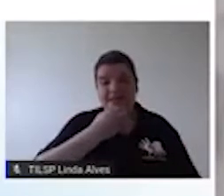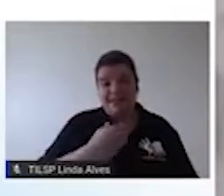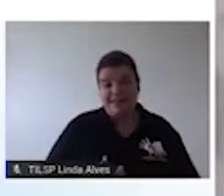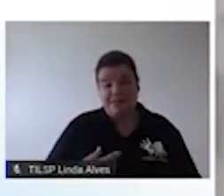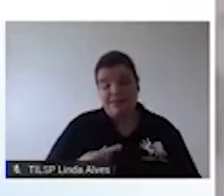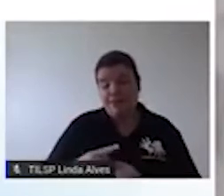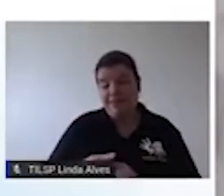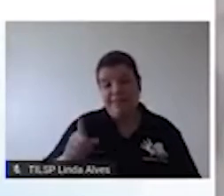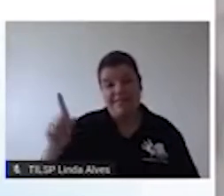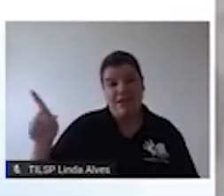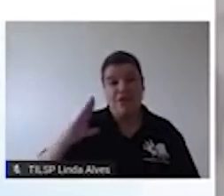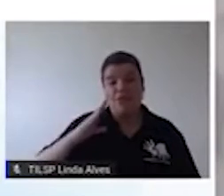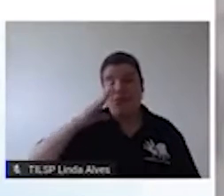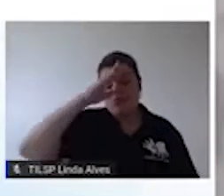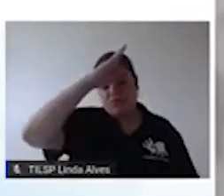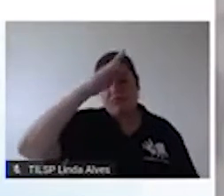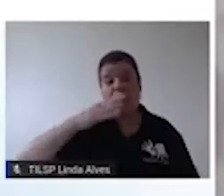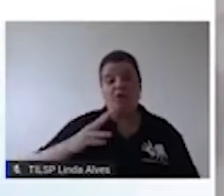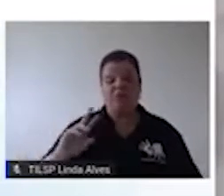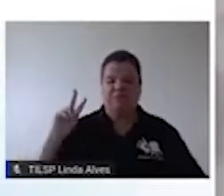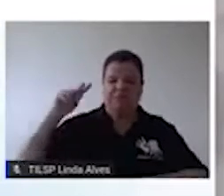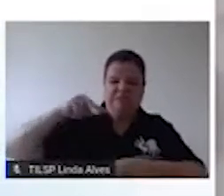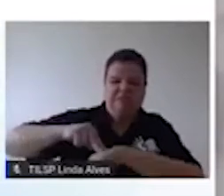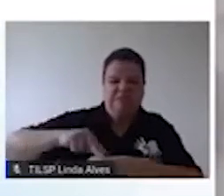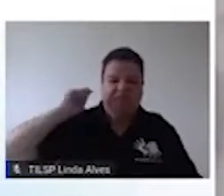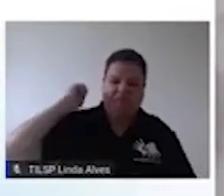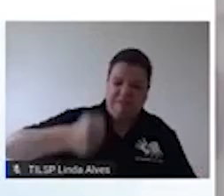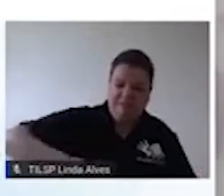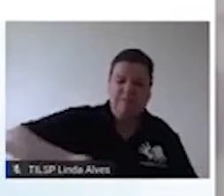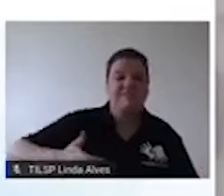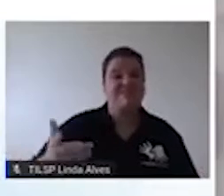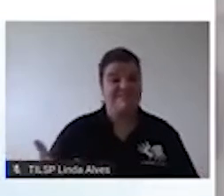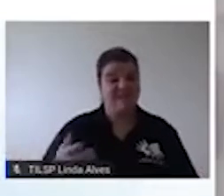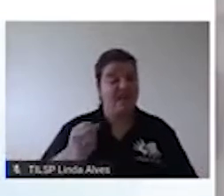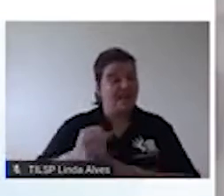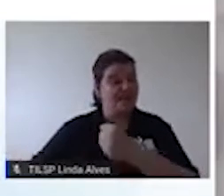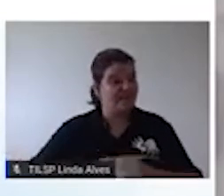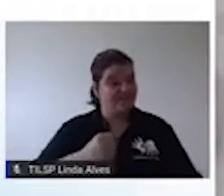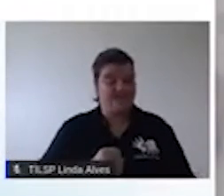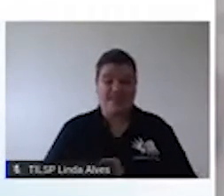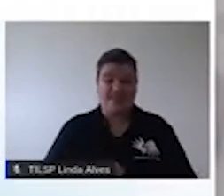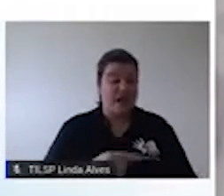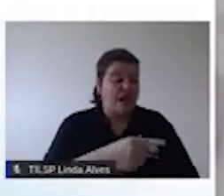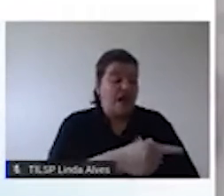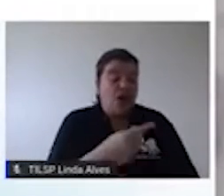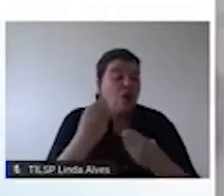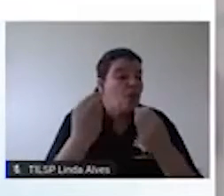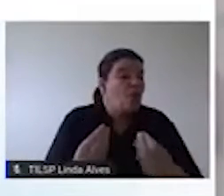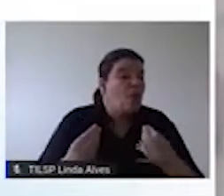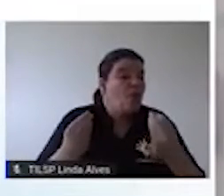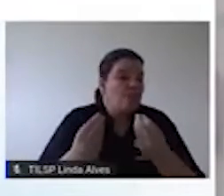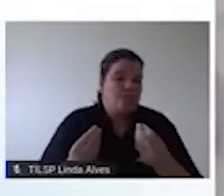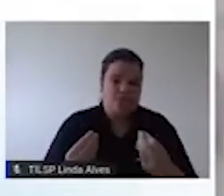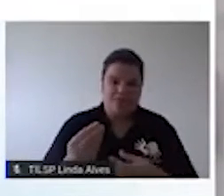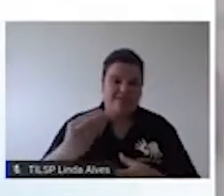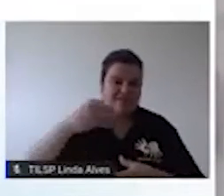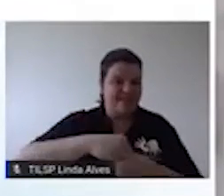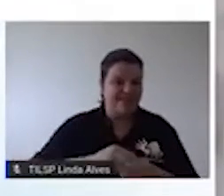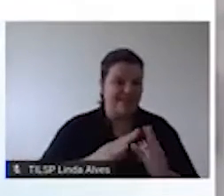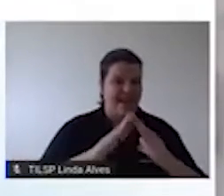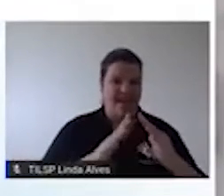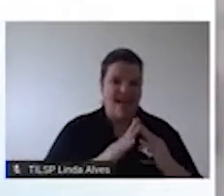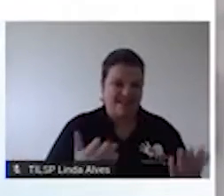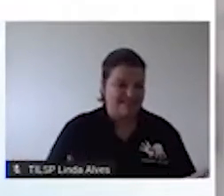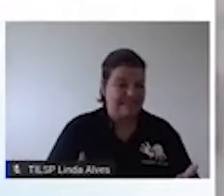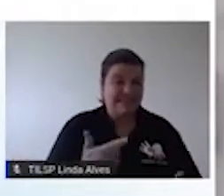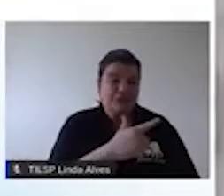da República vigorar, não é, a partir do ano que vem, não é, esses não têm condições de... Esses não têm um sindicato, não